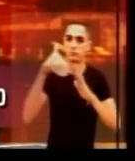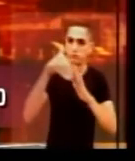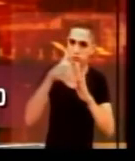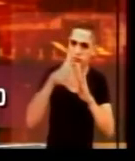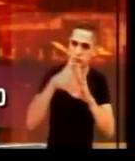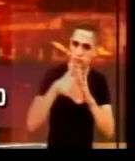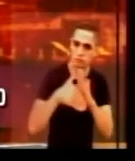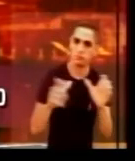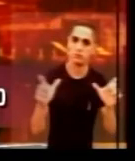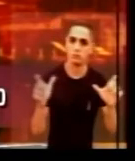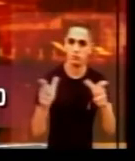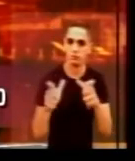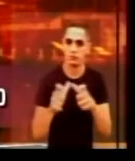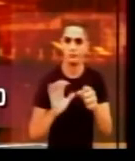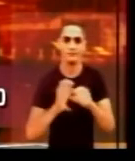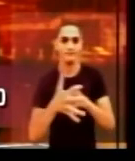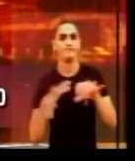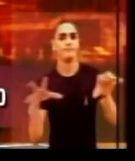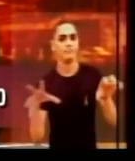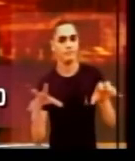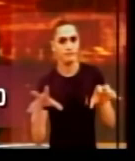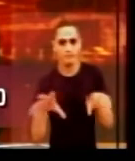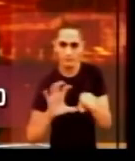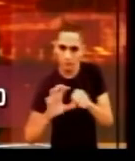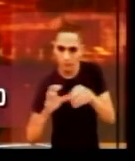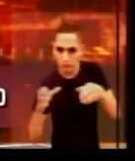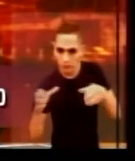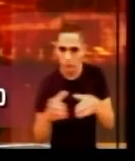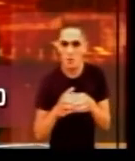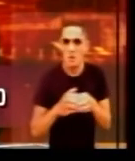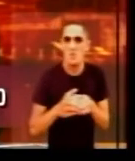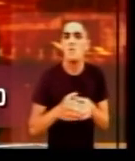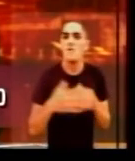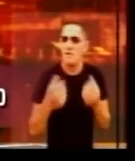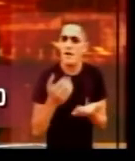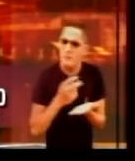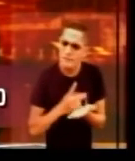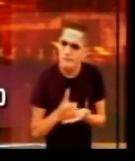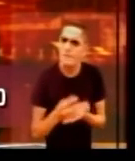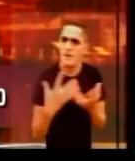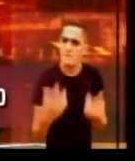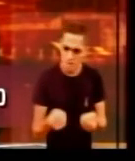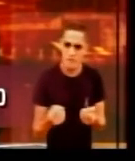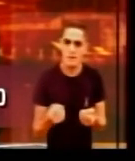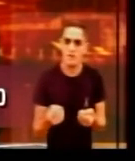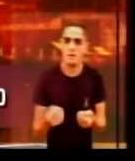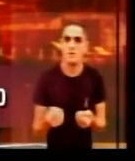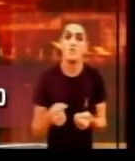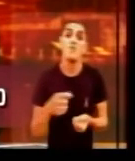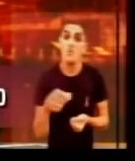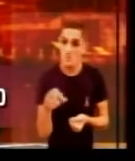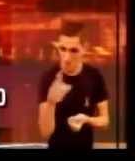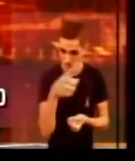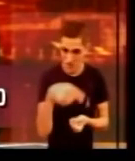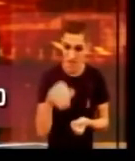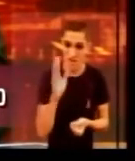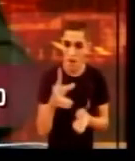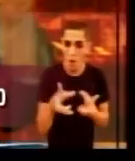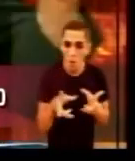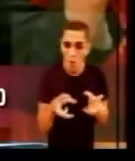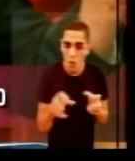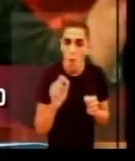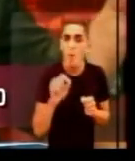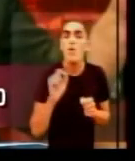continuar assim, pessoal, para nos livrarmos disso o mais rápido possível. Vocês viram o que um feriado